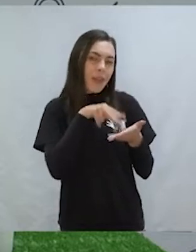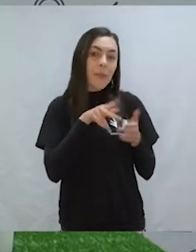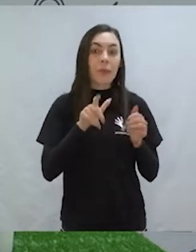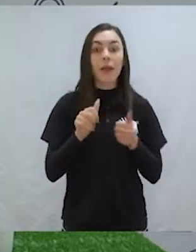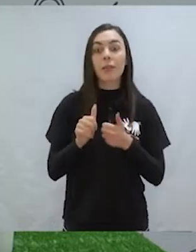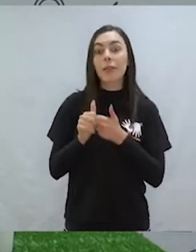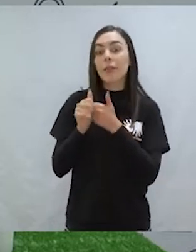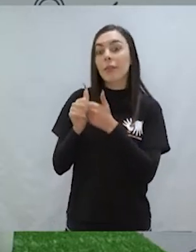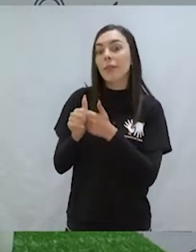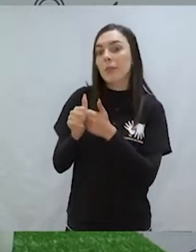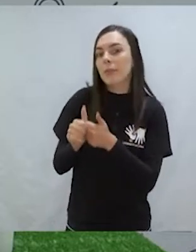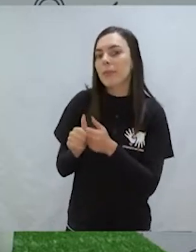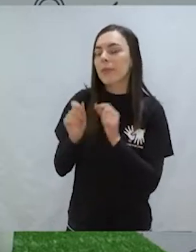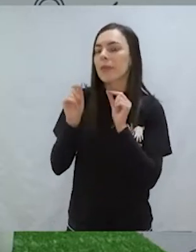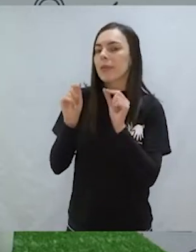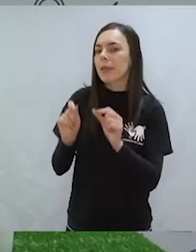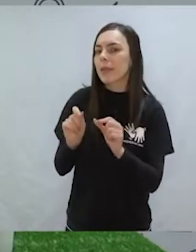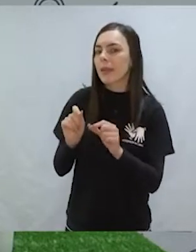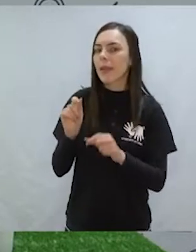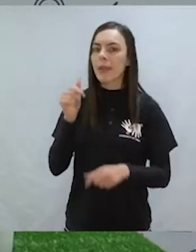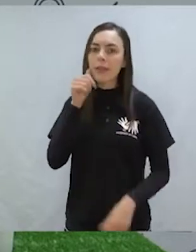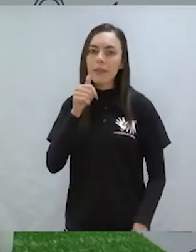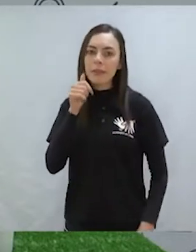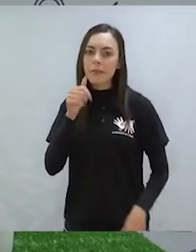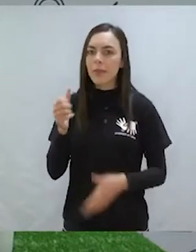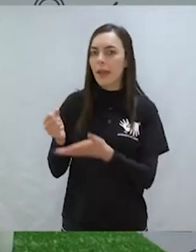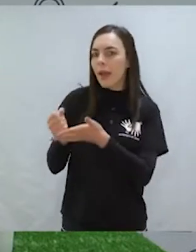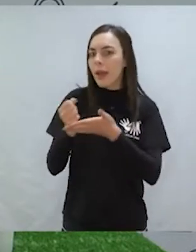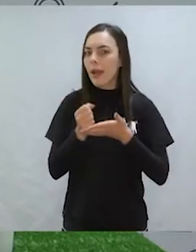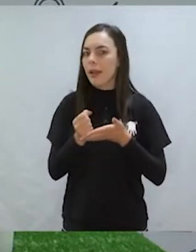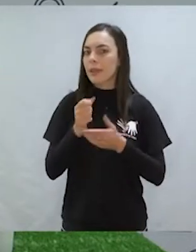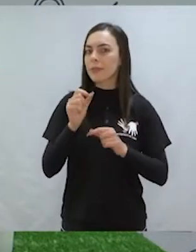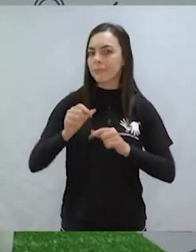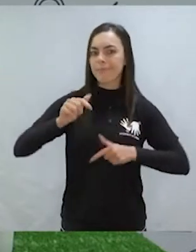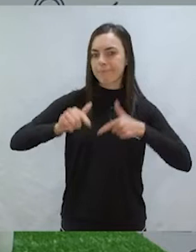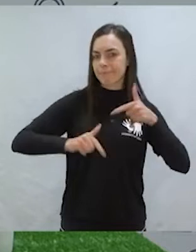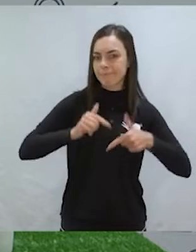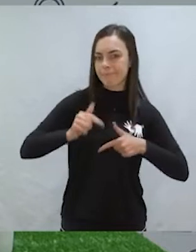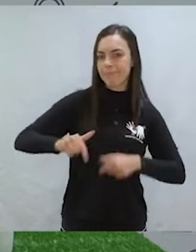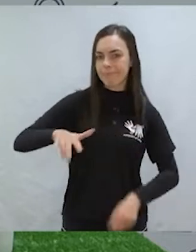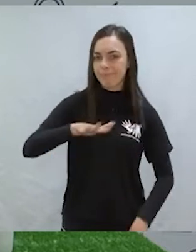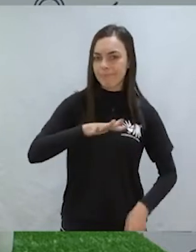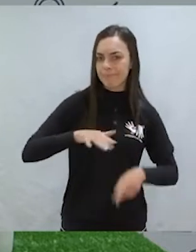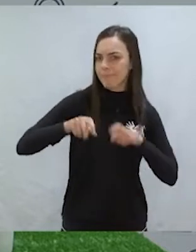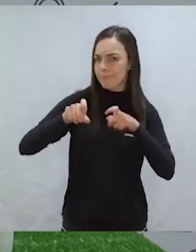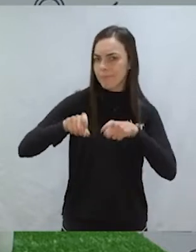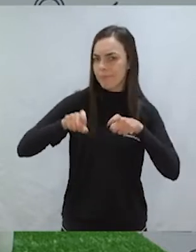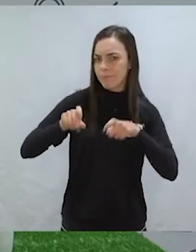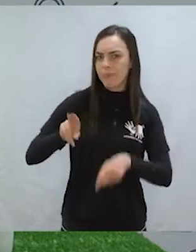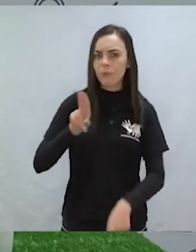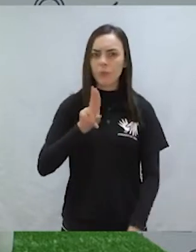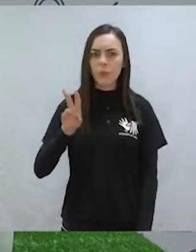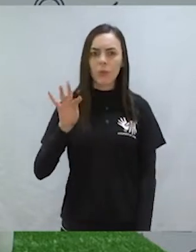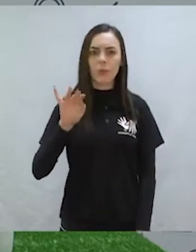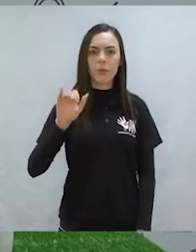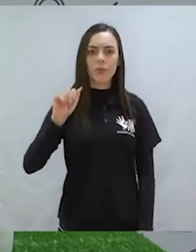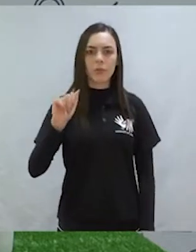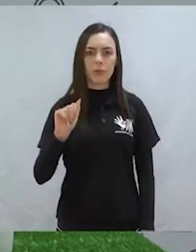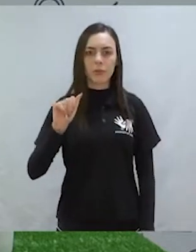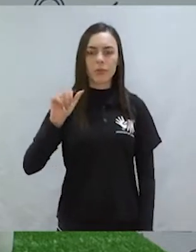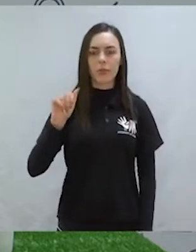tem uma companheira que ajuda ela nos serviços também do sítio, que é a